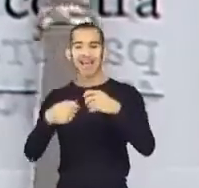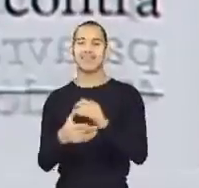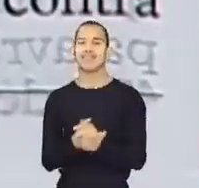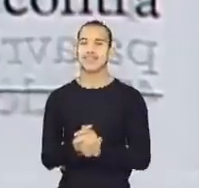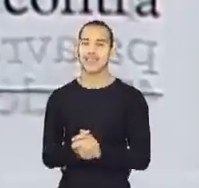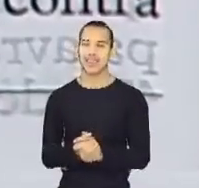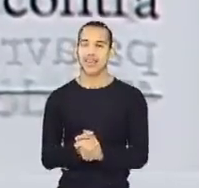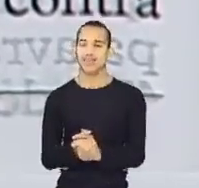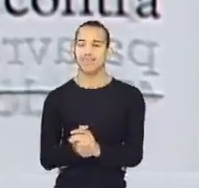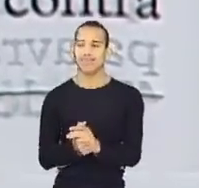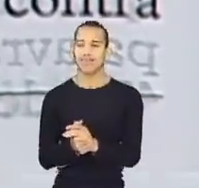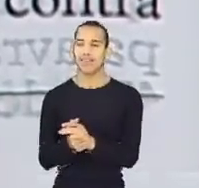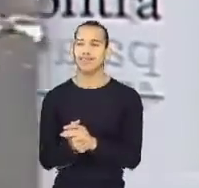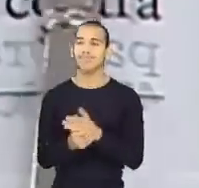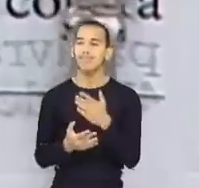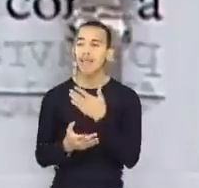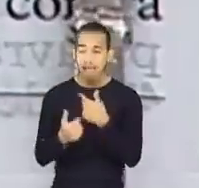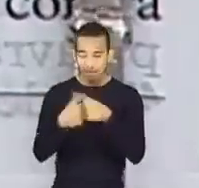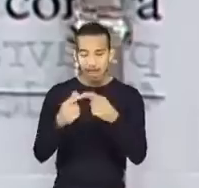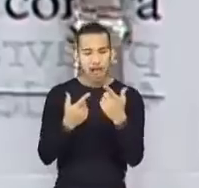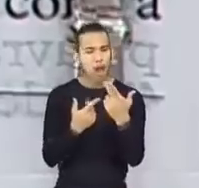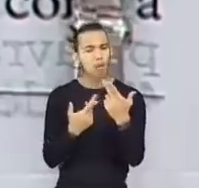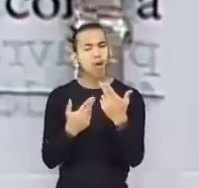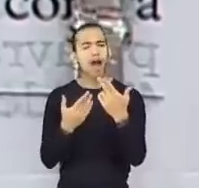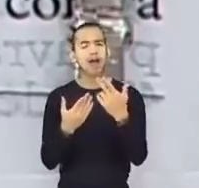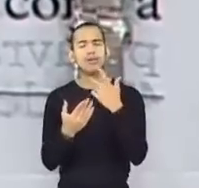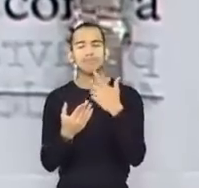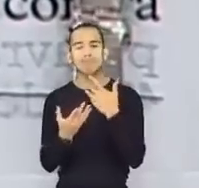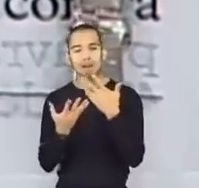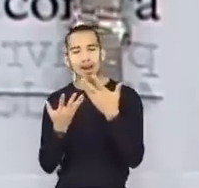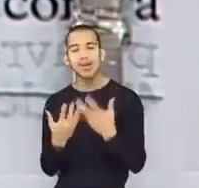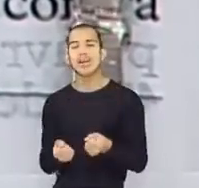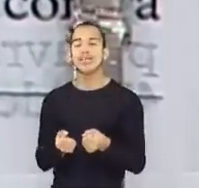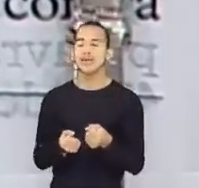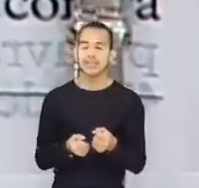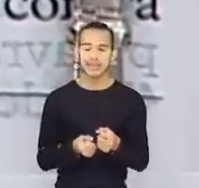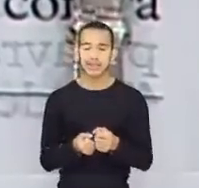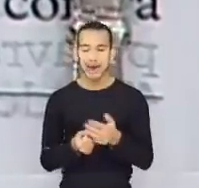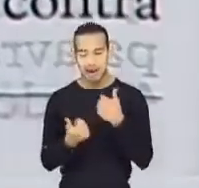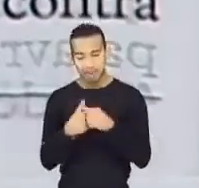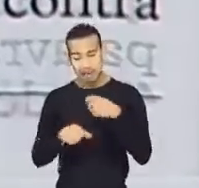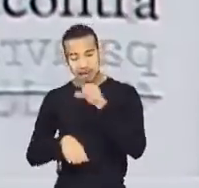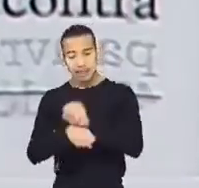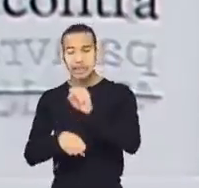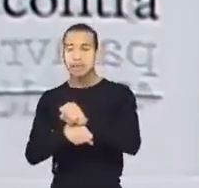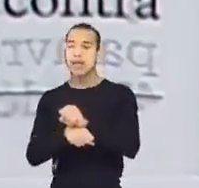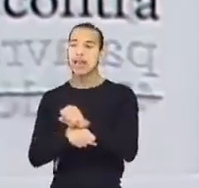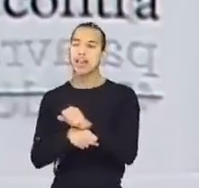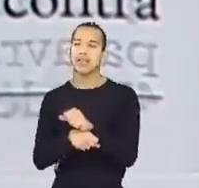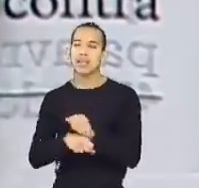Então ele disse: fiquei como odre na fumaça, fiquei esperando ali ser curtido, mas não